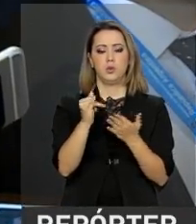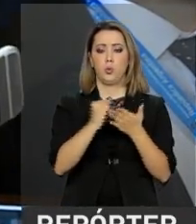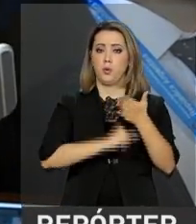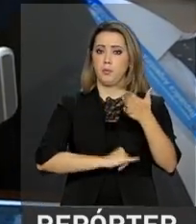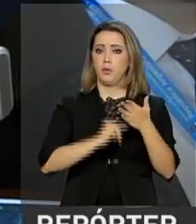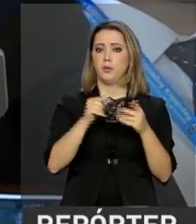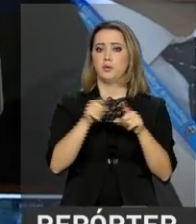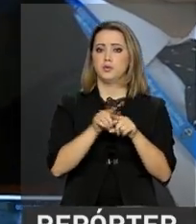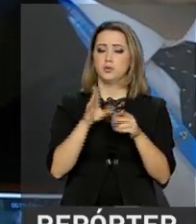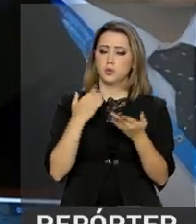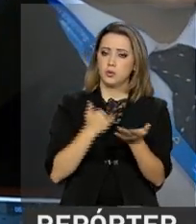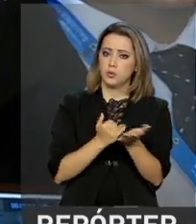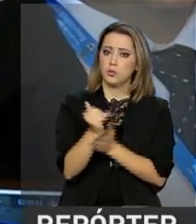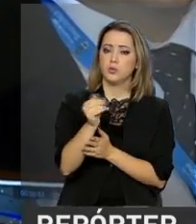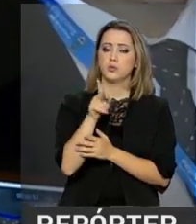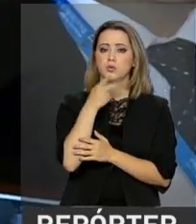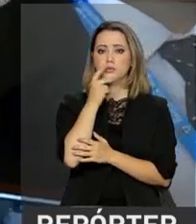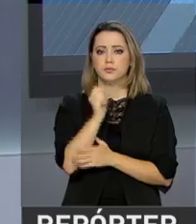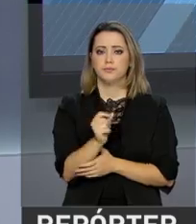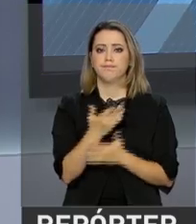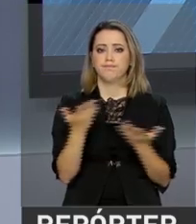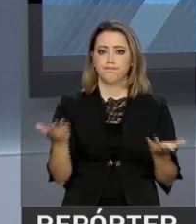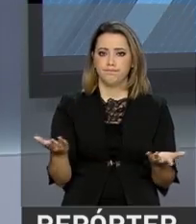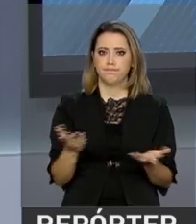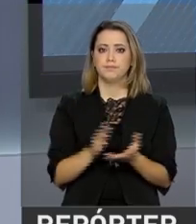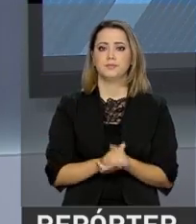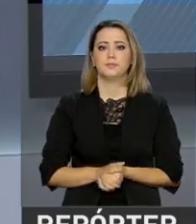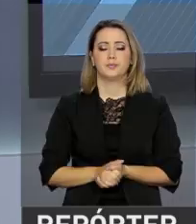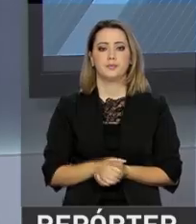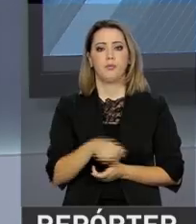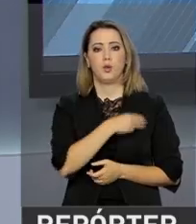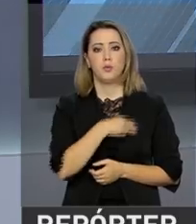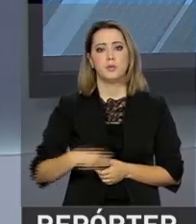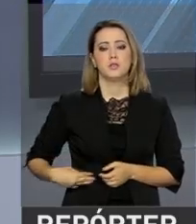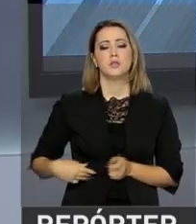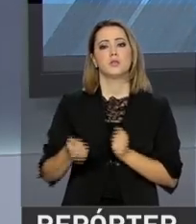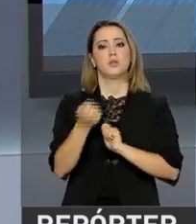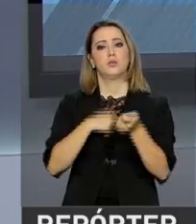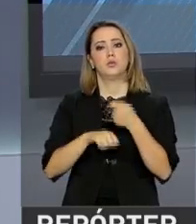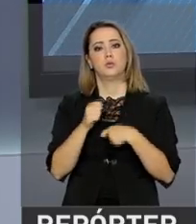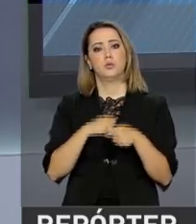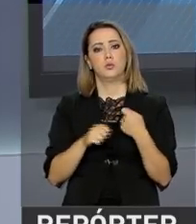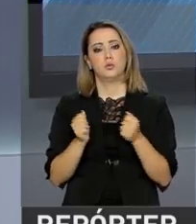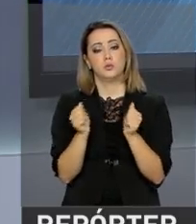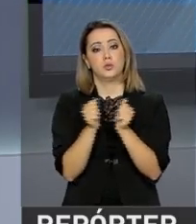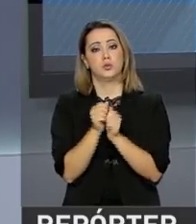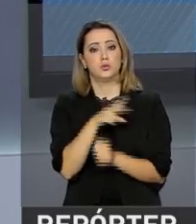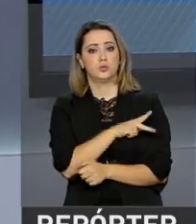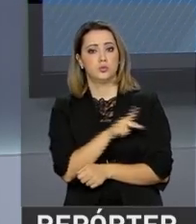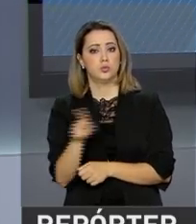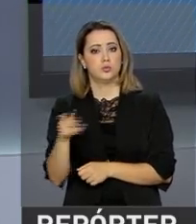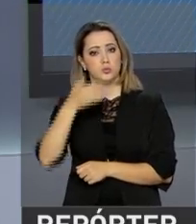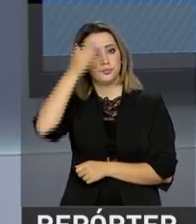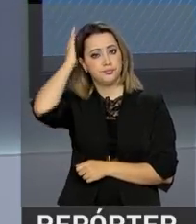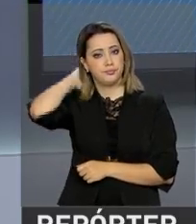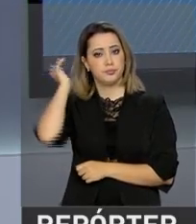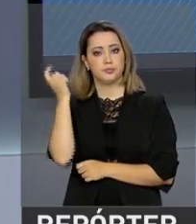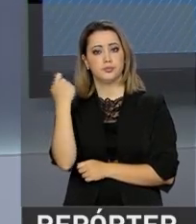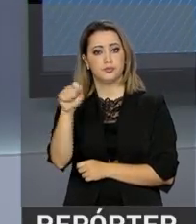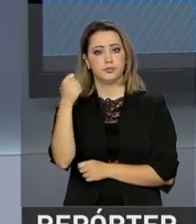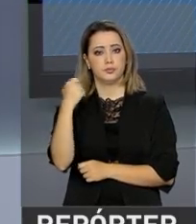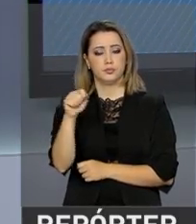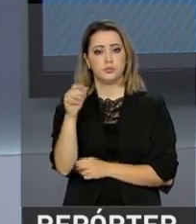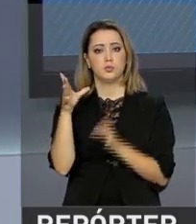para manter esses pressupostos que eu acabei de indicar. O ministro da fazenda, Henrique Mereles, que acompanha o presidente Temer na viagem